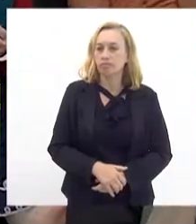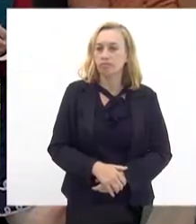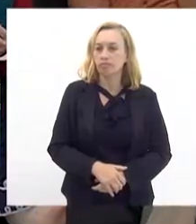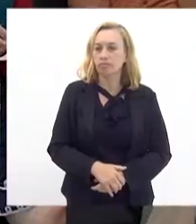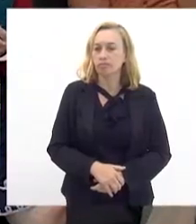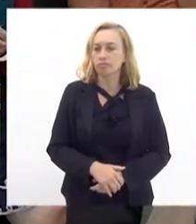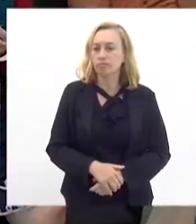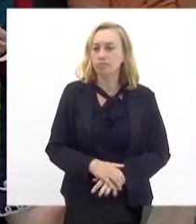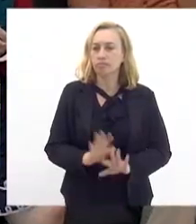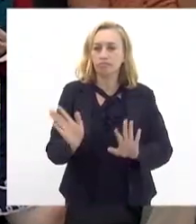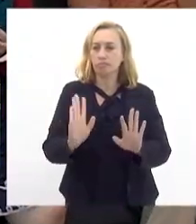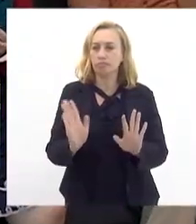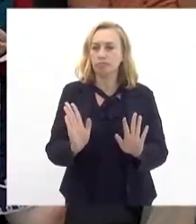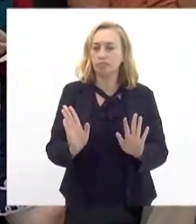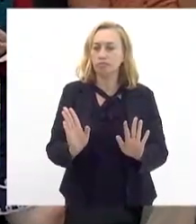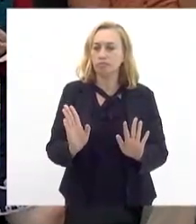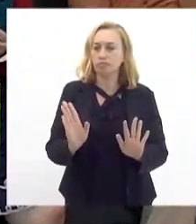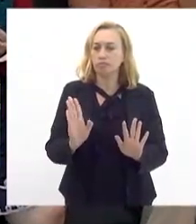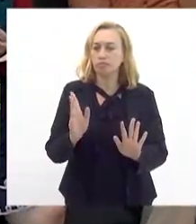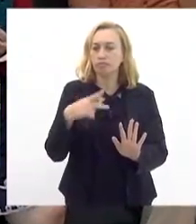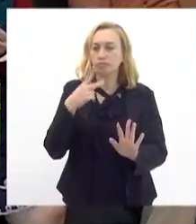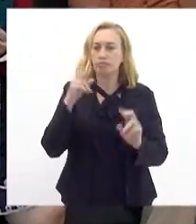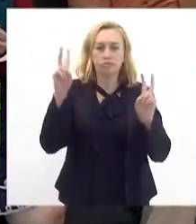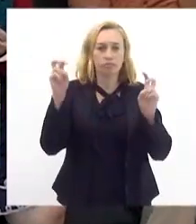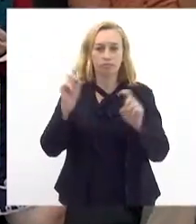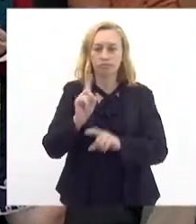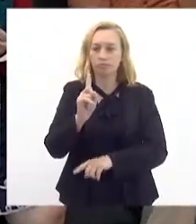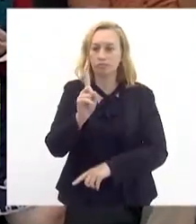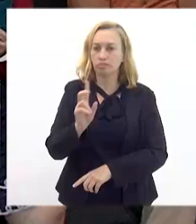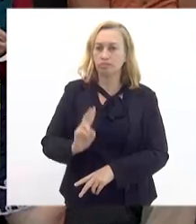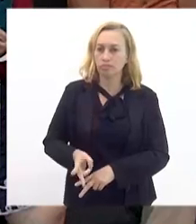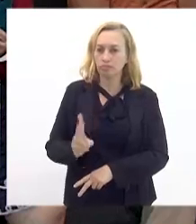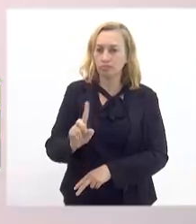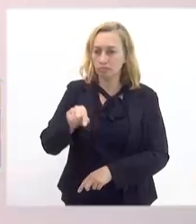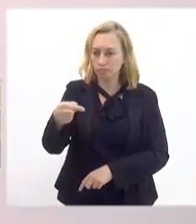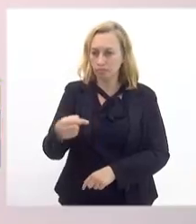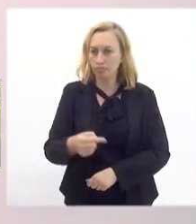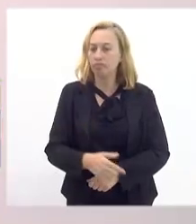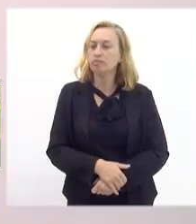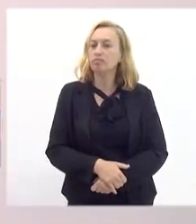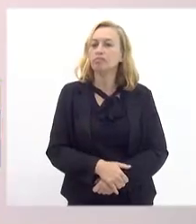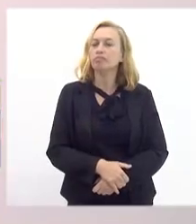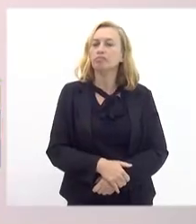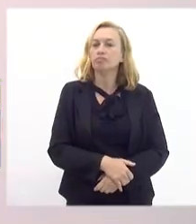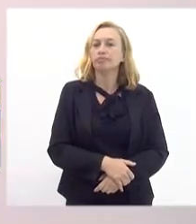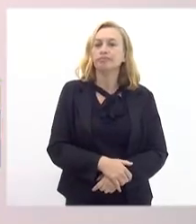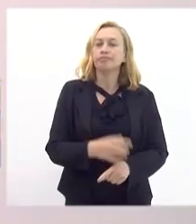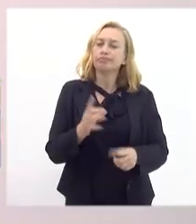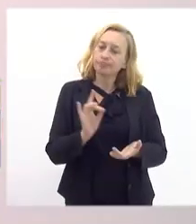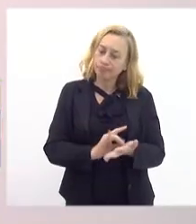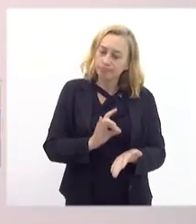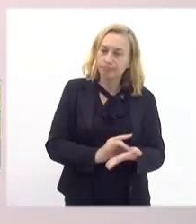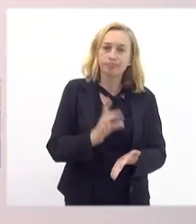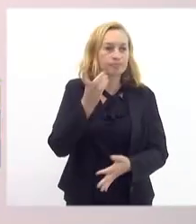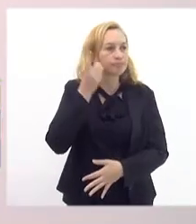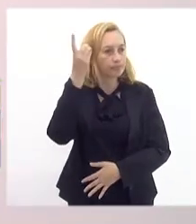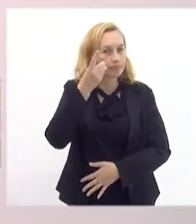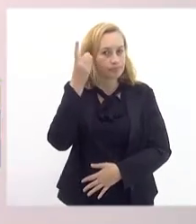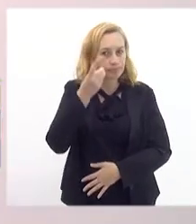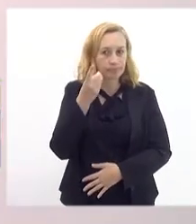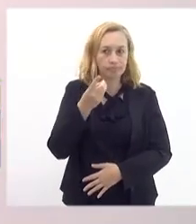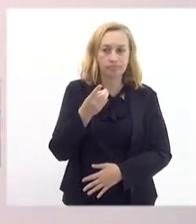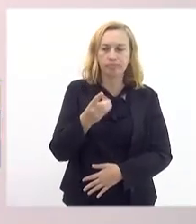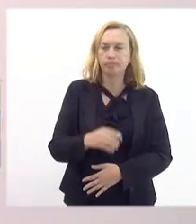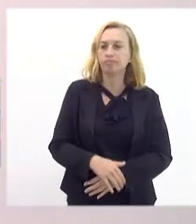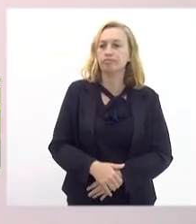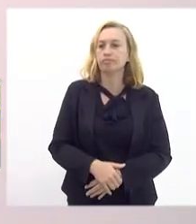sim sim não não não sim sim não é isso então então a gente a gente já tem a gente mas é porque na verdade é que tá as medidas compensatórias